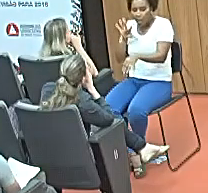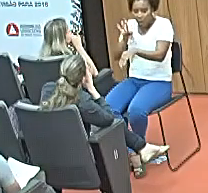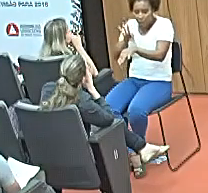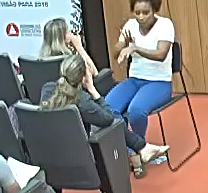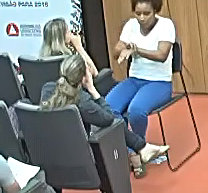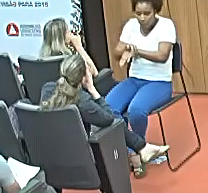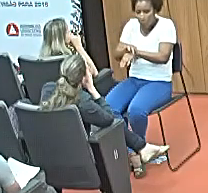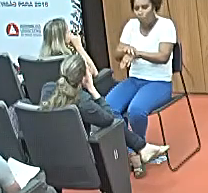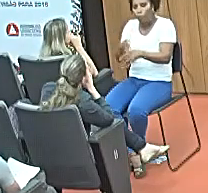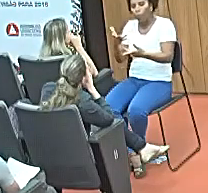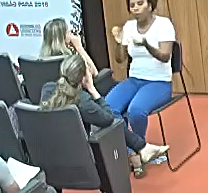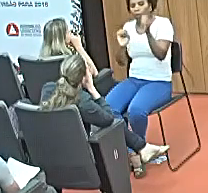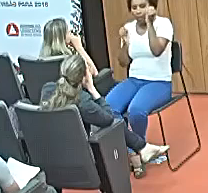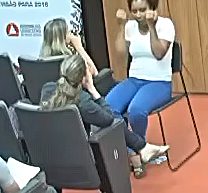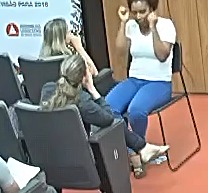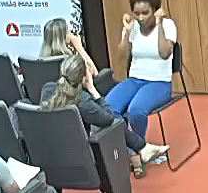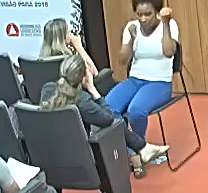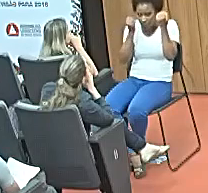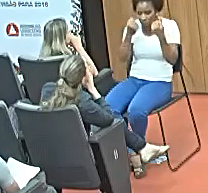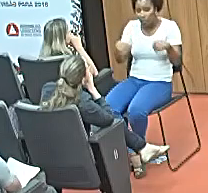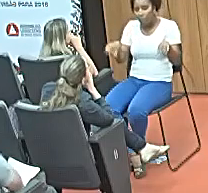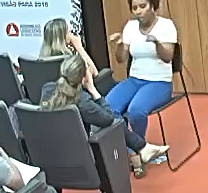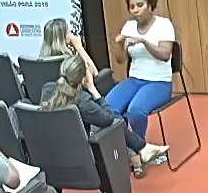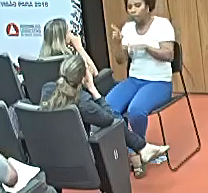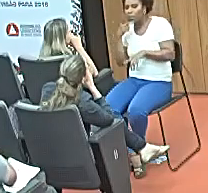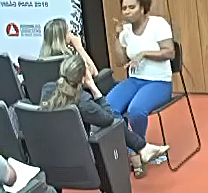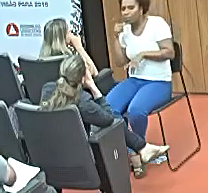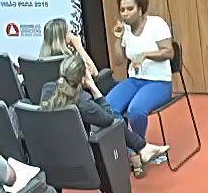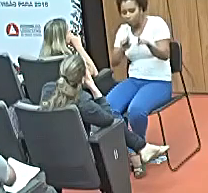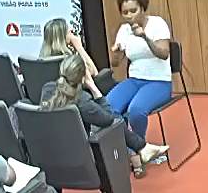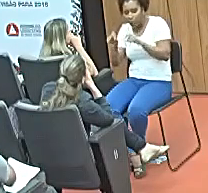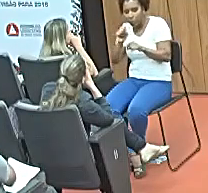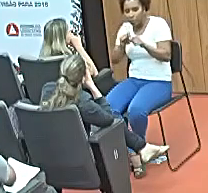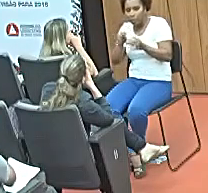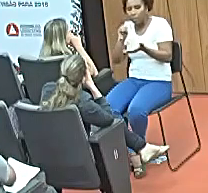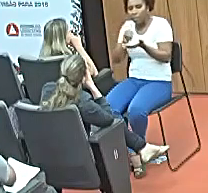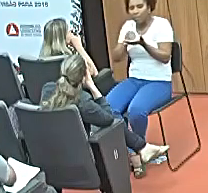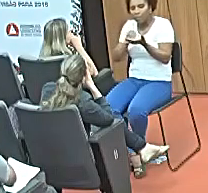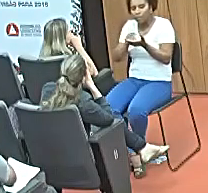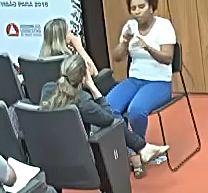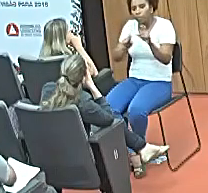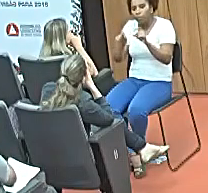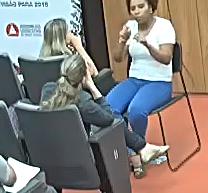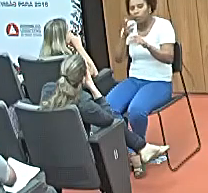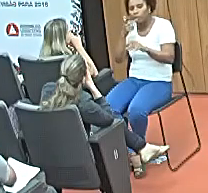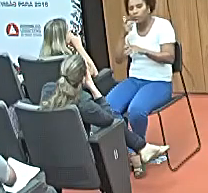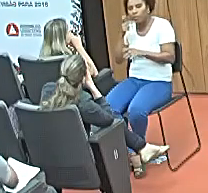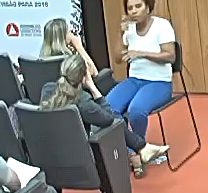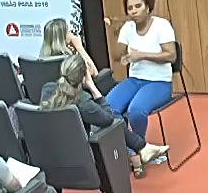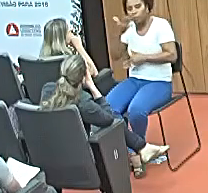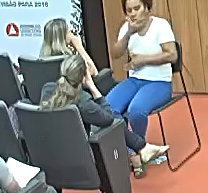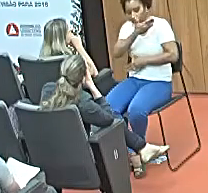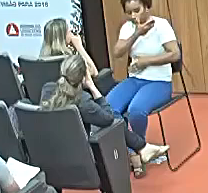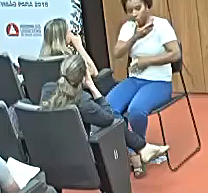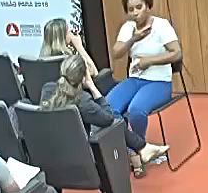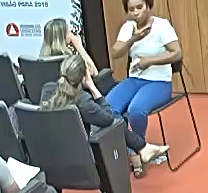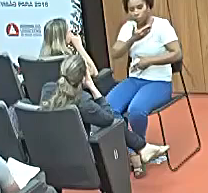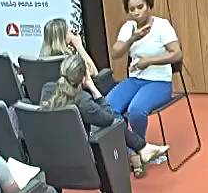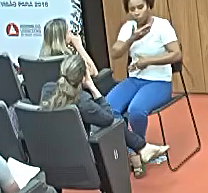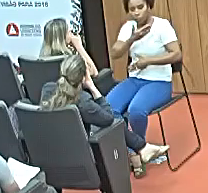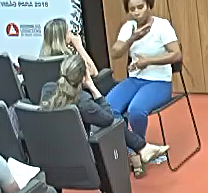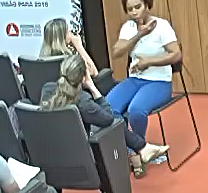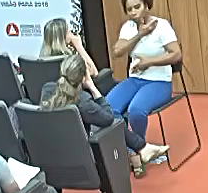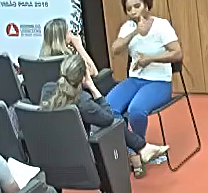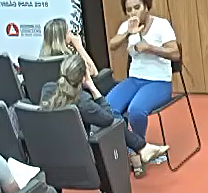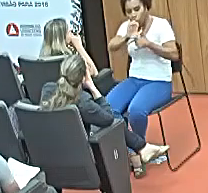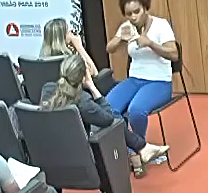política que até então ela tem servido apenas para emergências mas entenderá como política de estado e assegurar a fiscalização ea execução